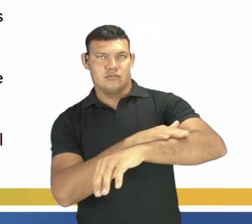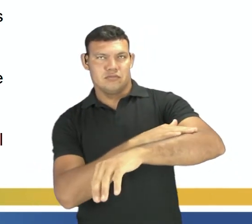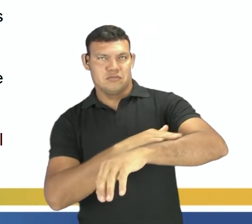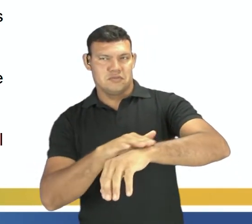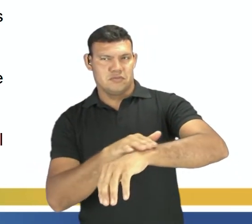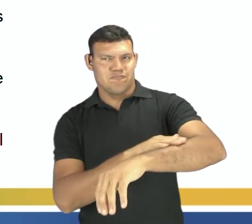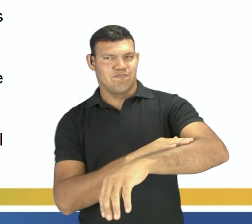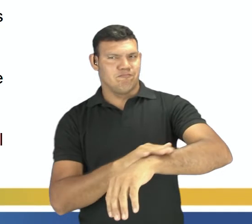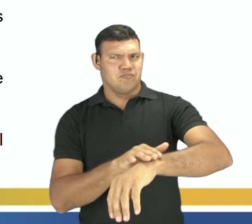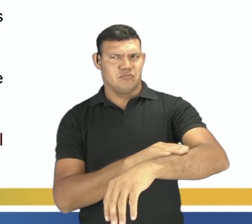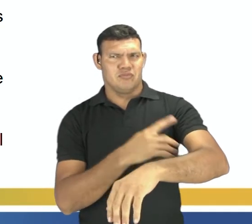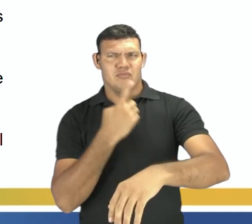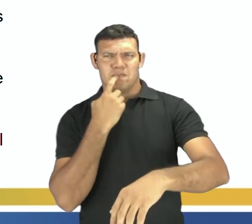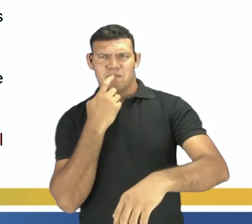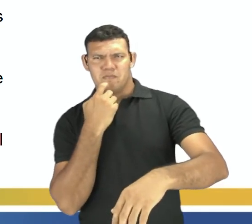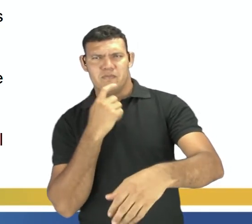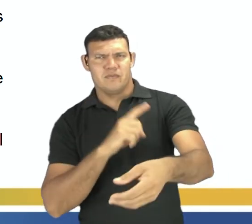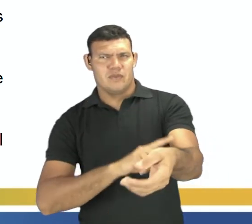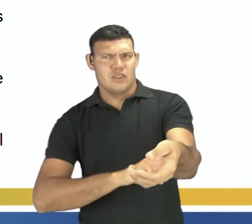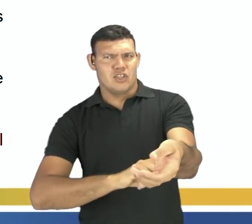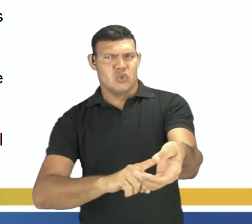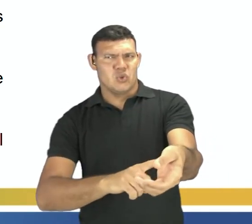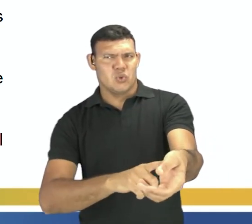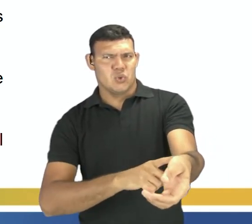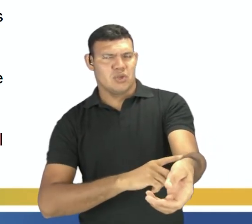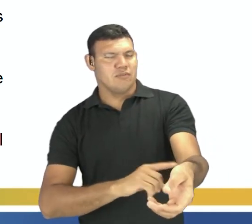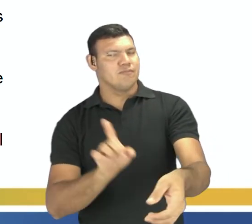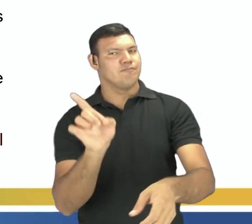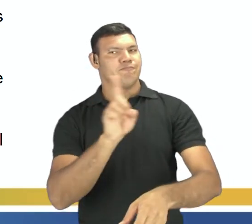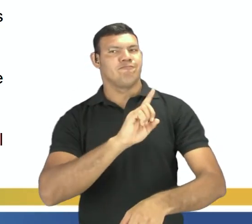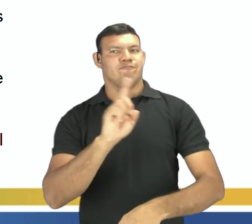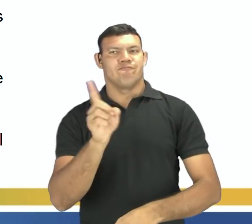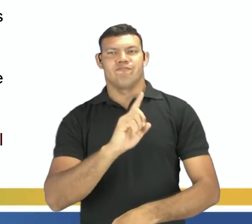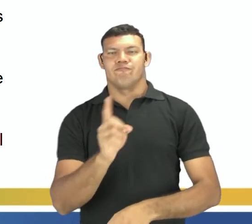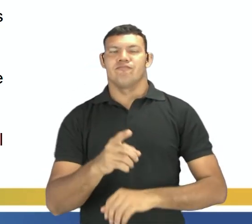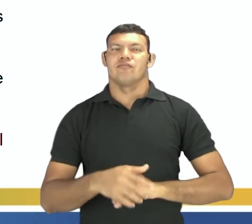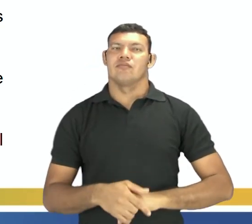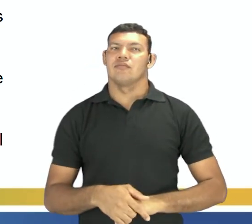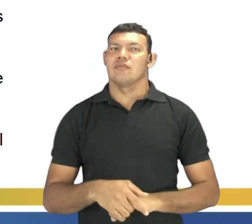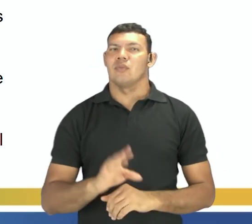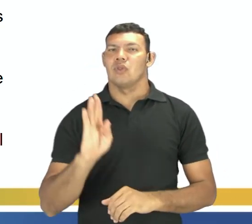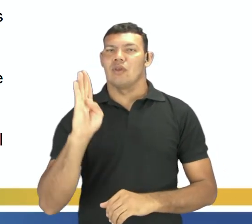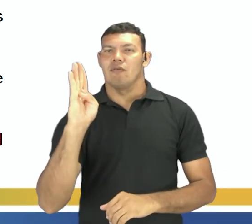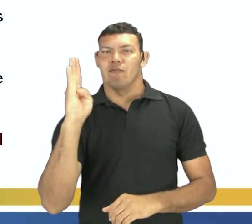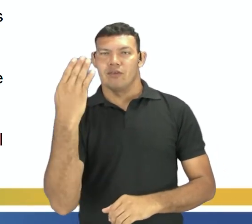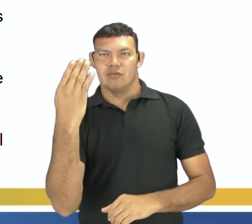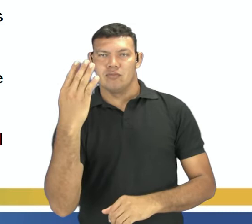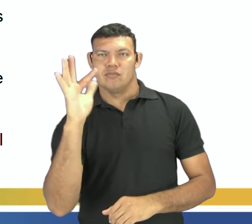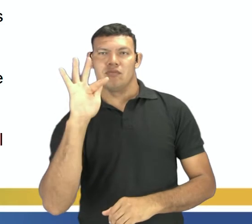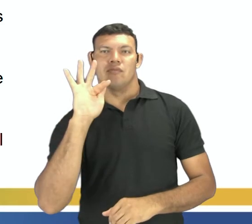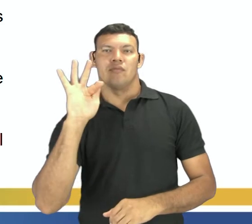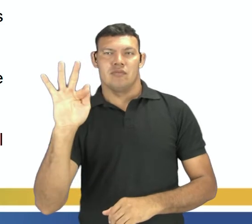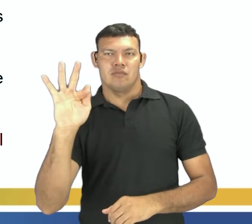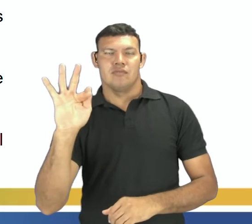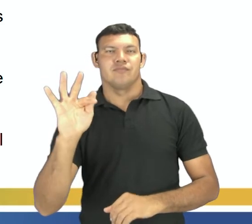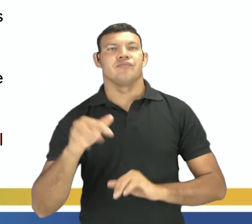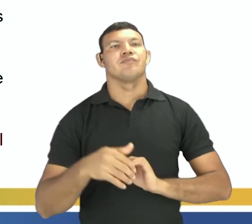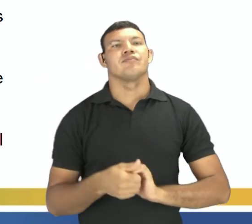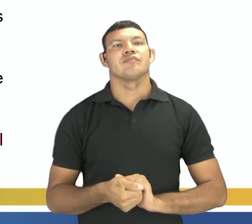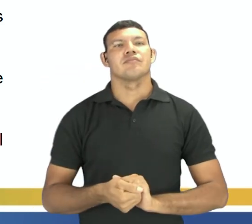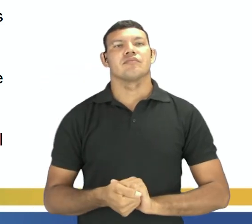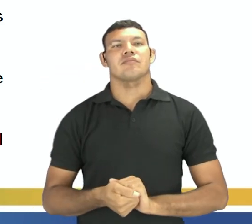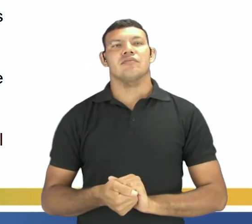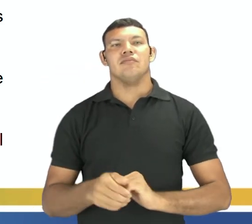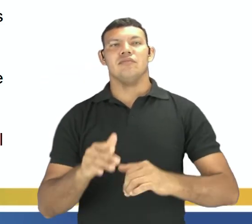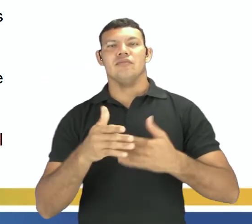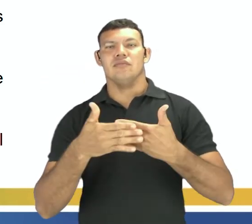é bem vascularizado. Então, ele não é rico em vasos sanguíneos. Então, portanto, é falso. A próxima,